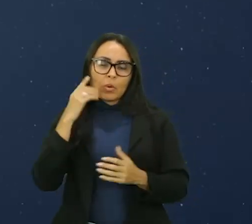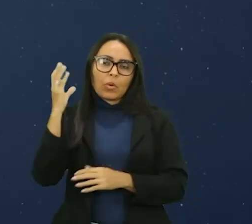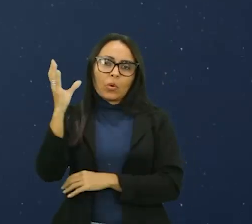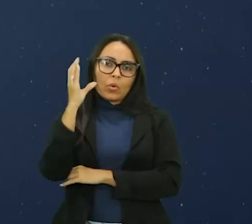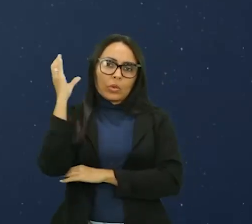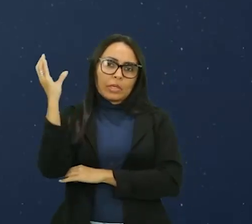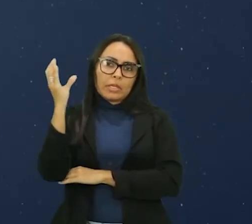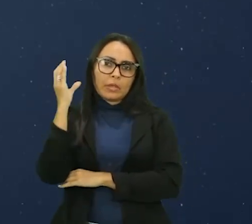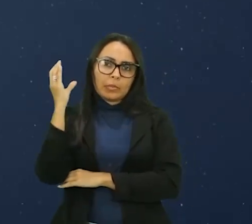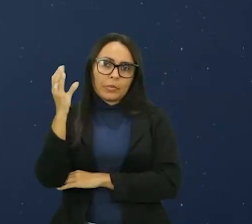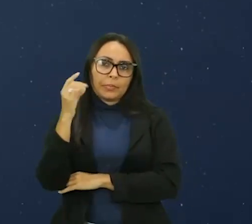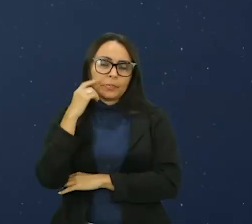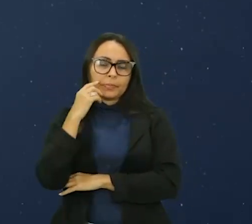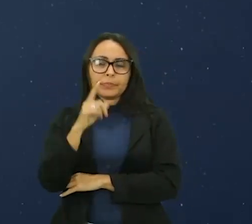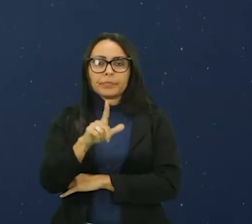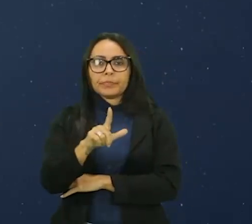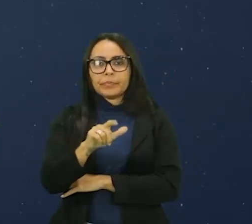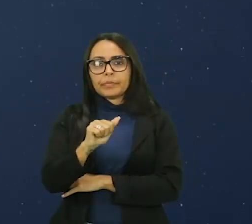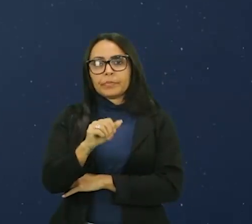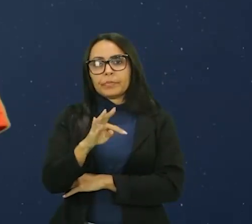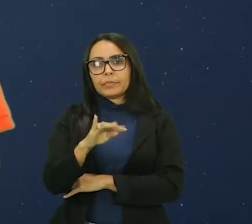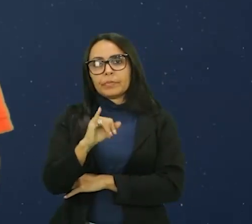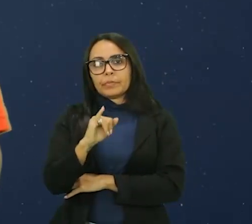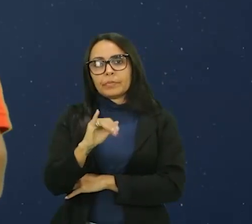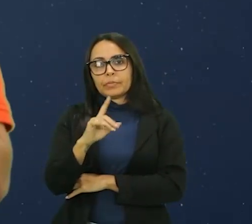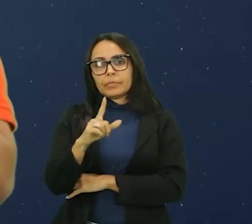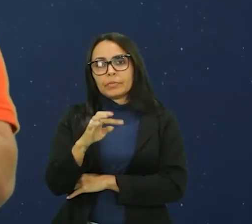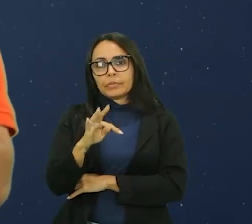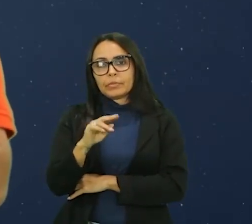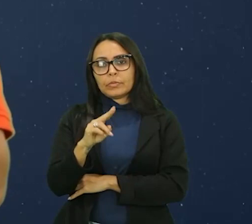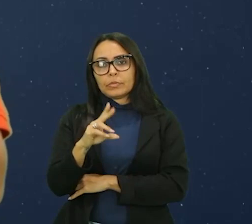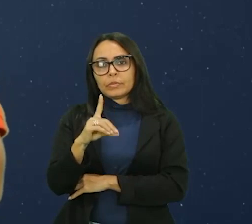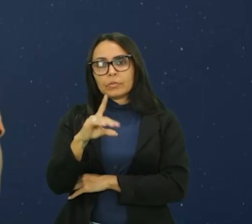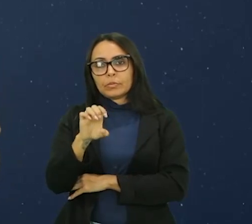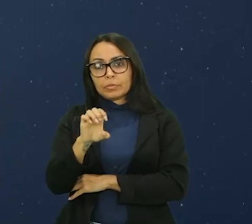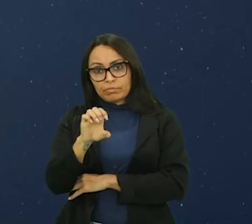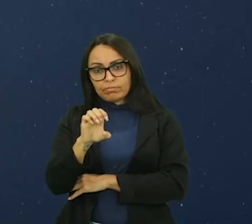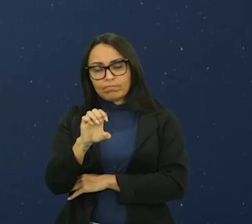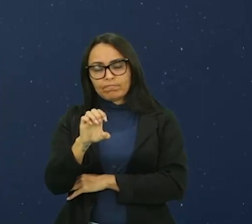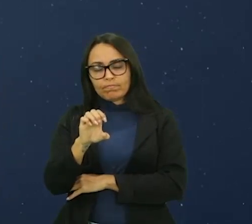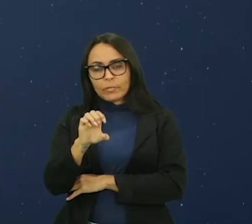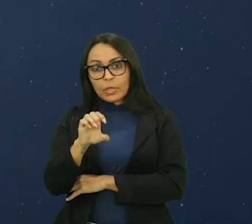a latitude. Porque, como eu tinha explicado, na medida que você se